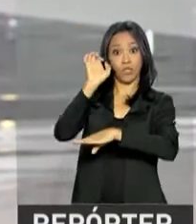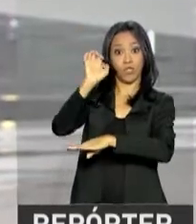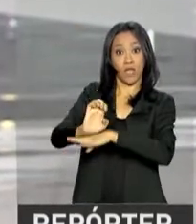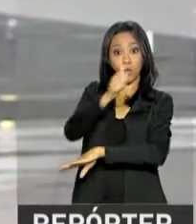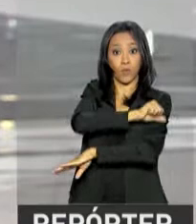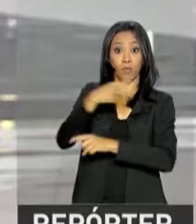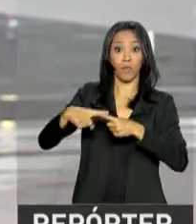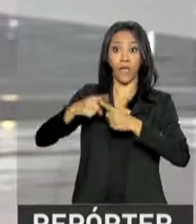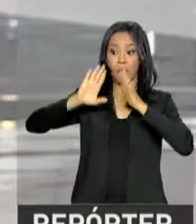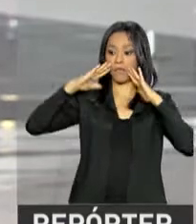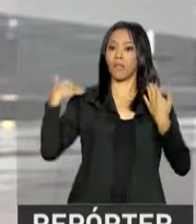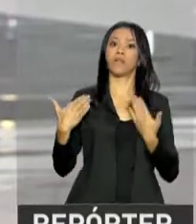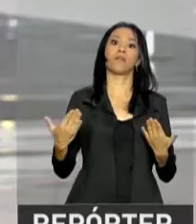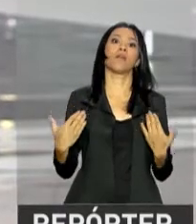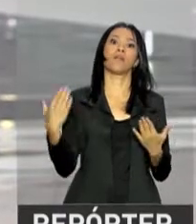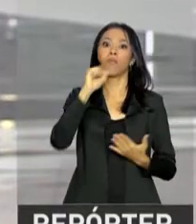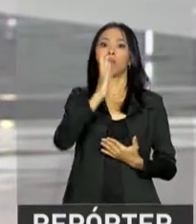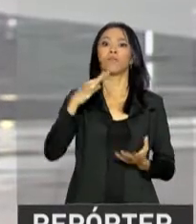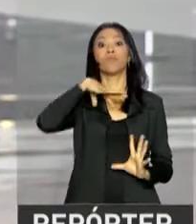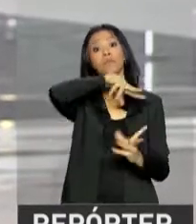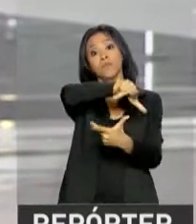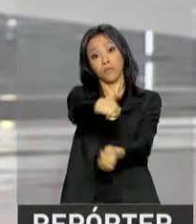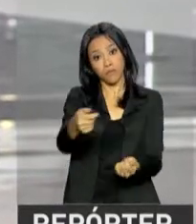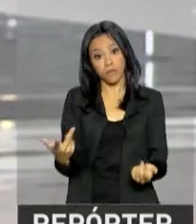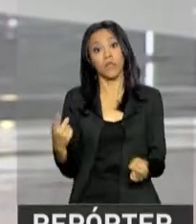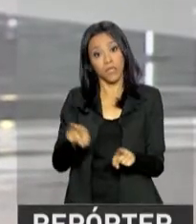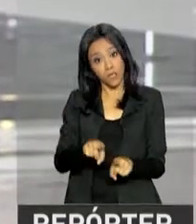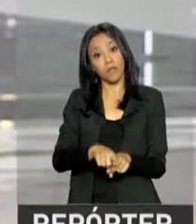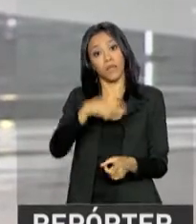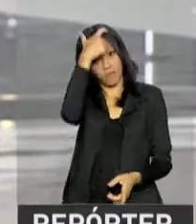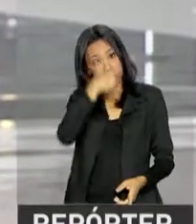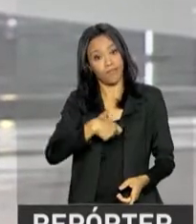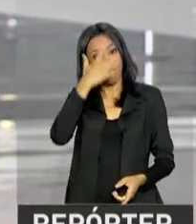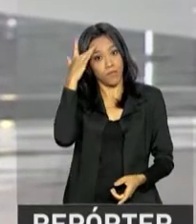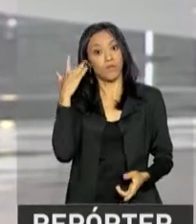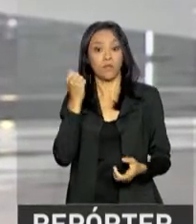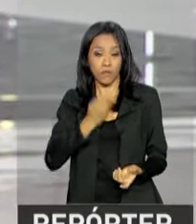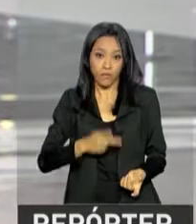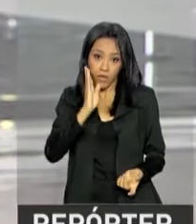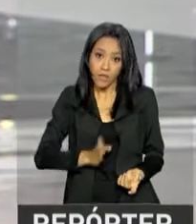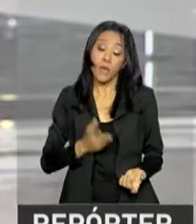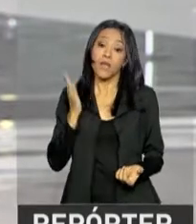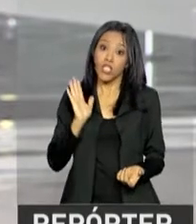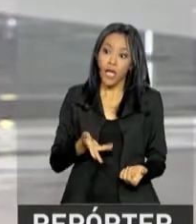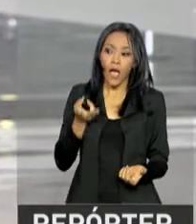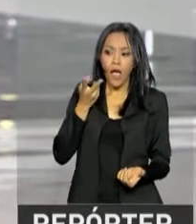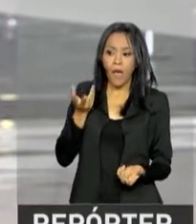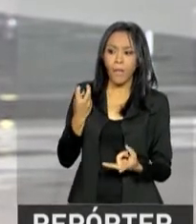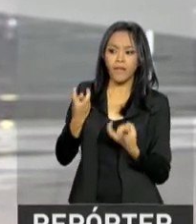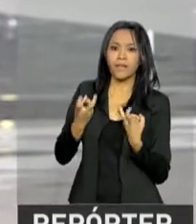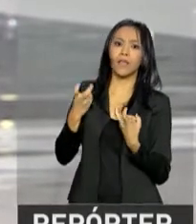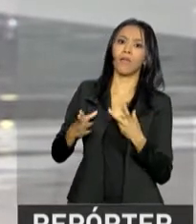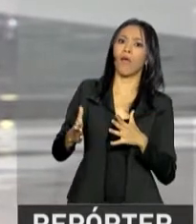vitrine do brasil não só para o exterior mas também entre os próprios brasileiros segundo temer os resultados começam a aparecer